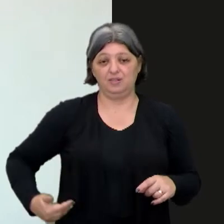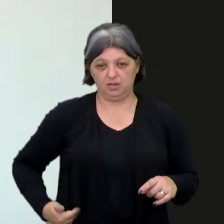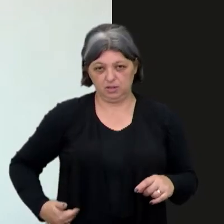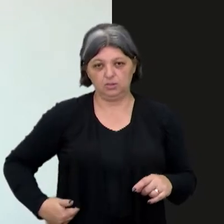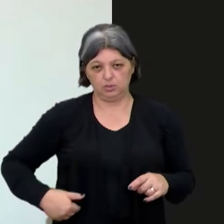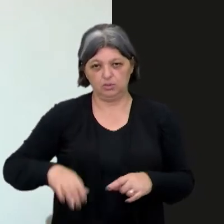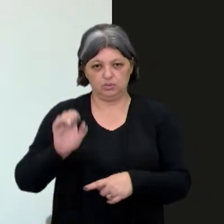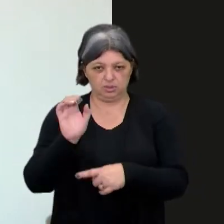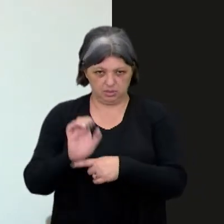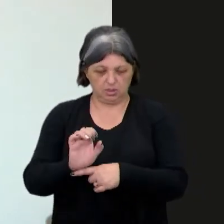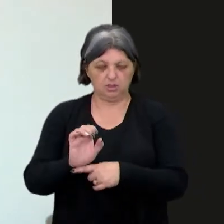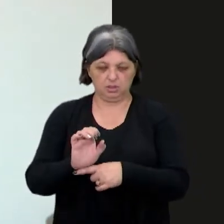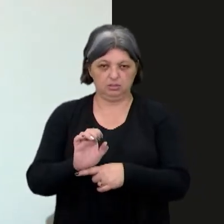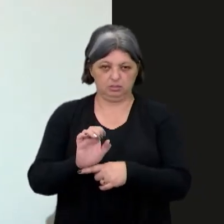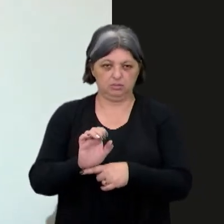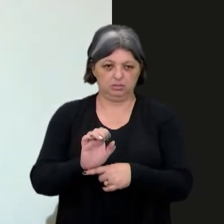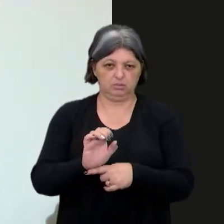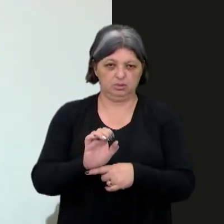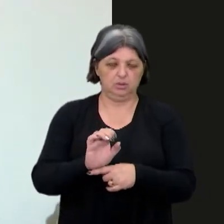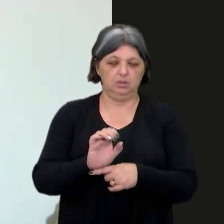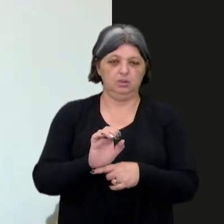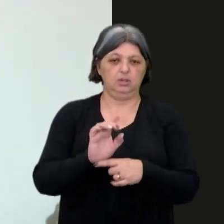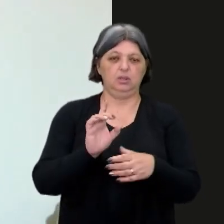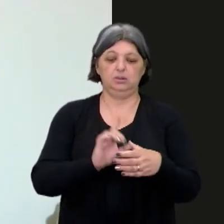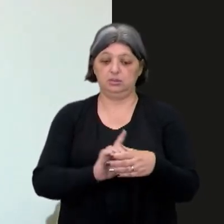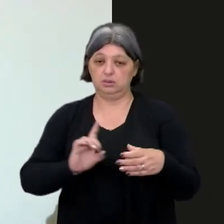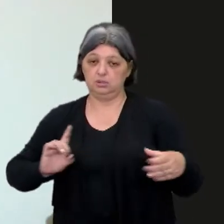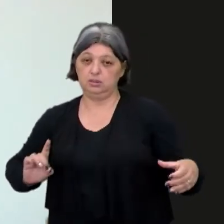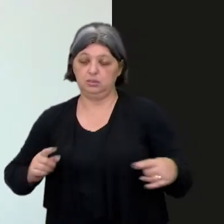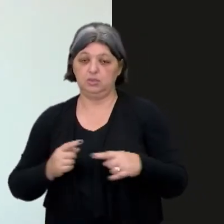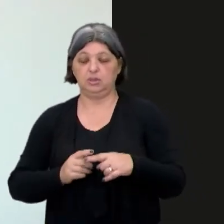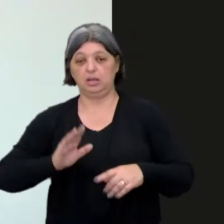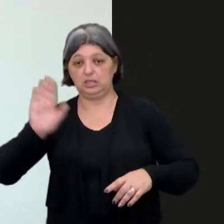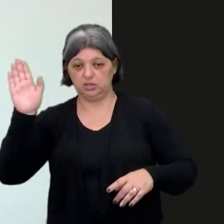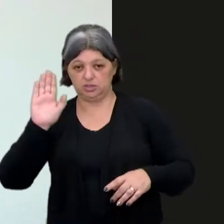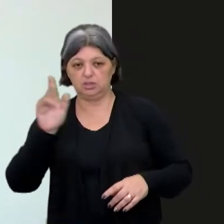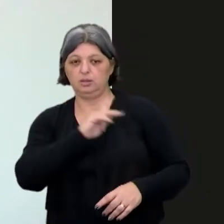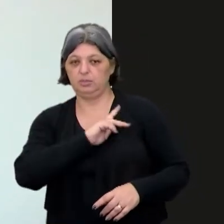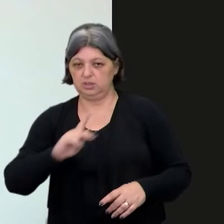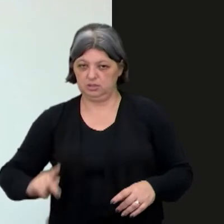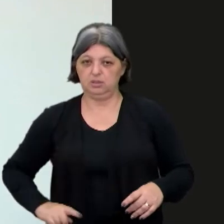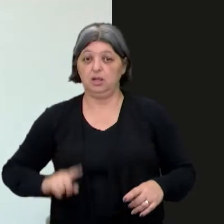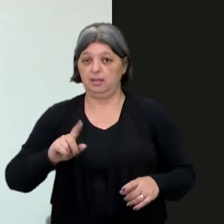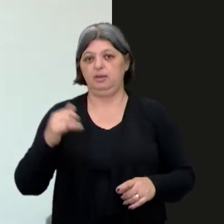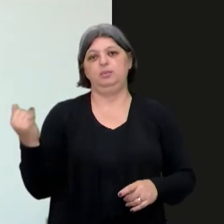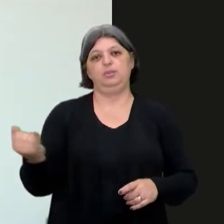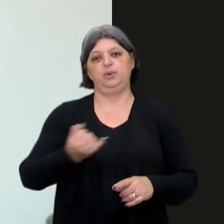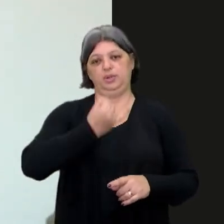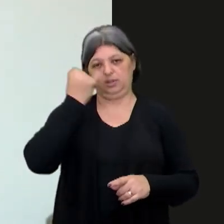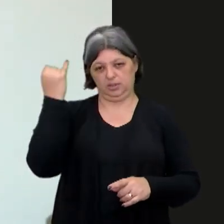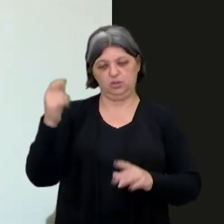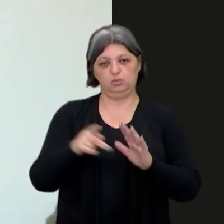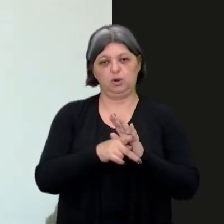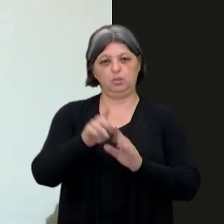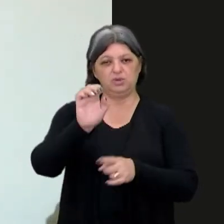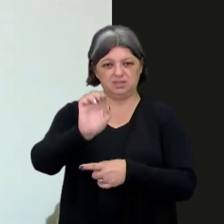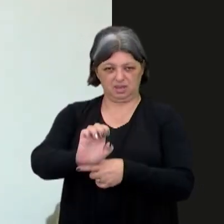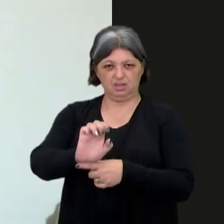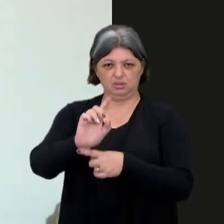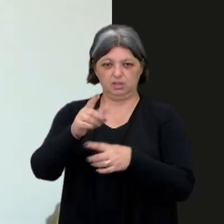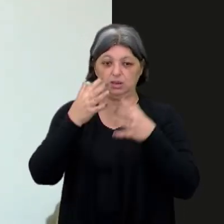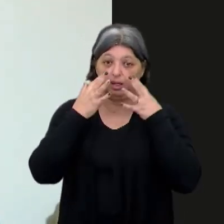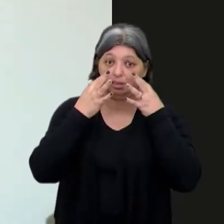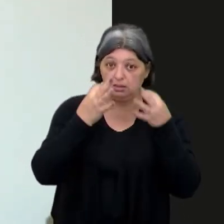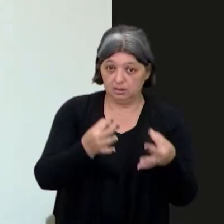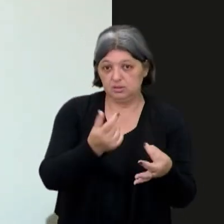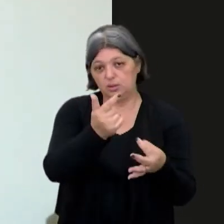para possivelmente se candidatar a presidente, então isso tem uma importância muito grande no estado, então, isso merece mais atenção